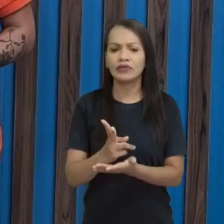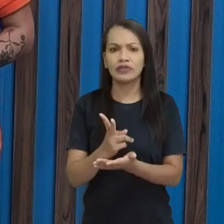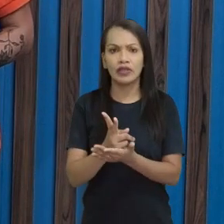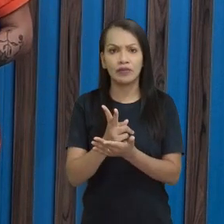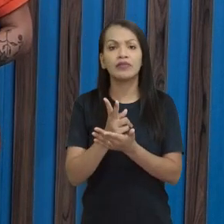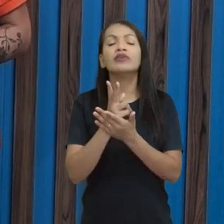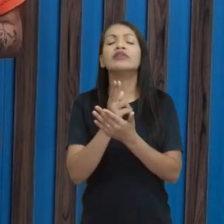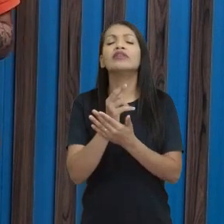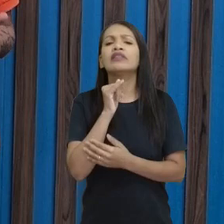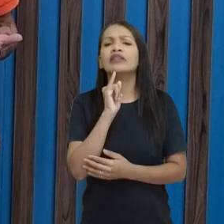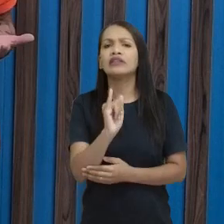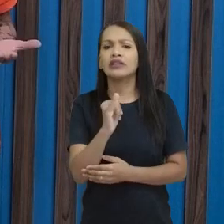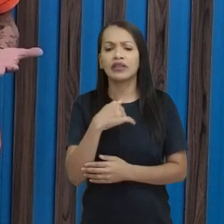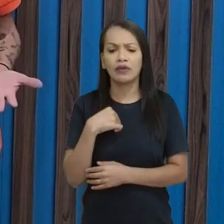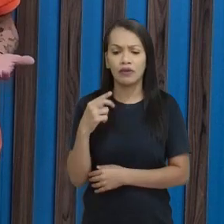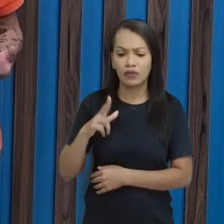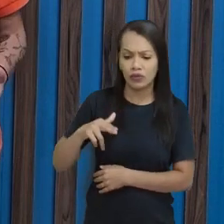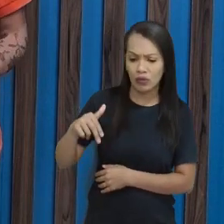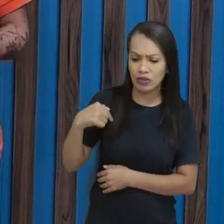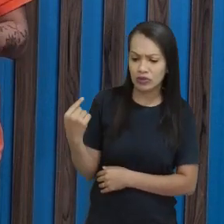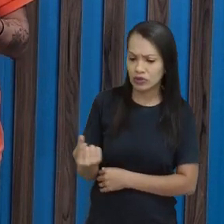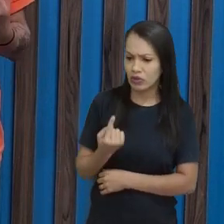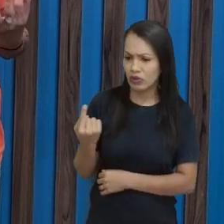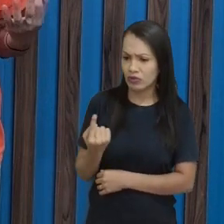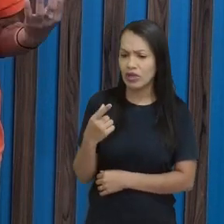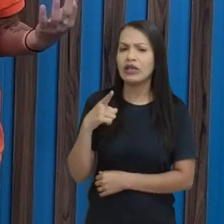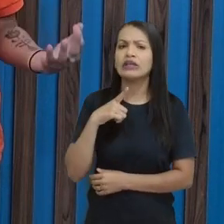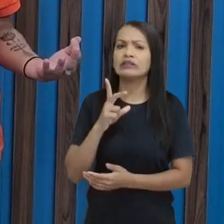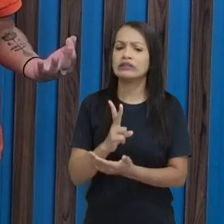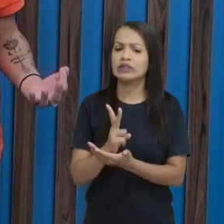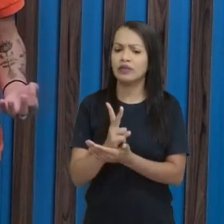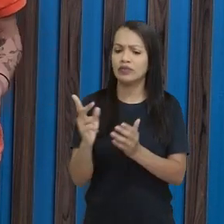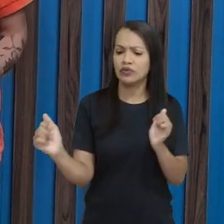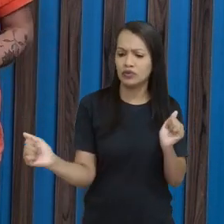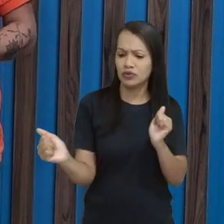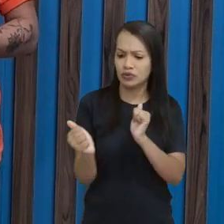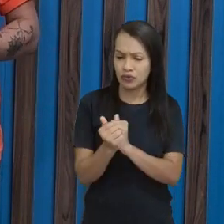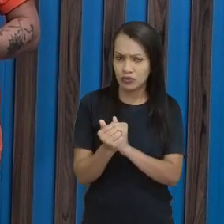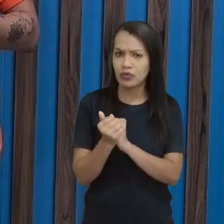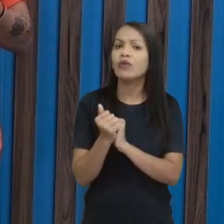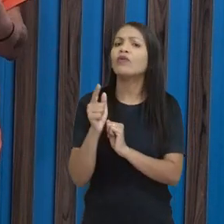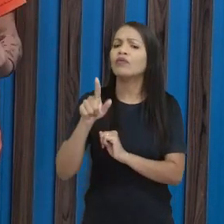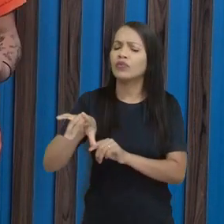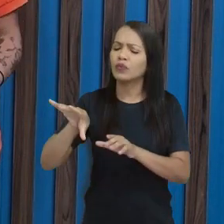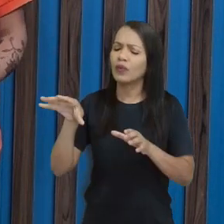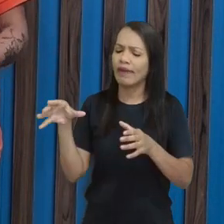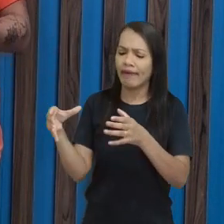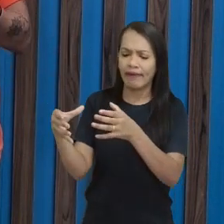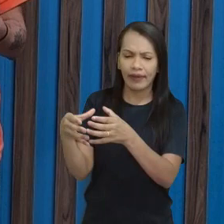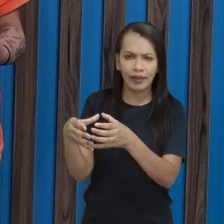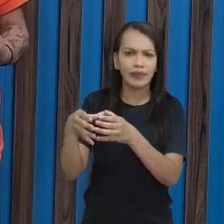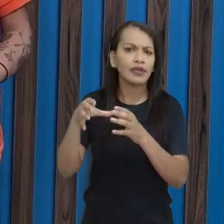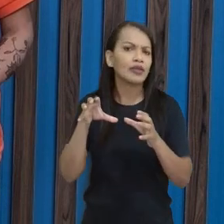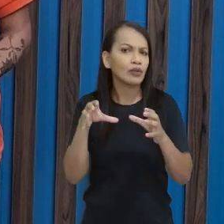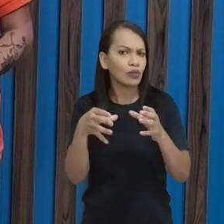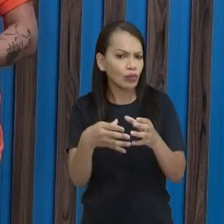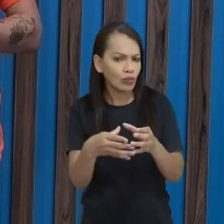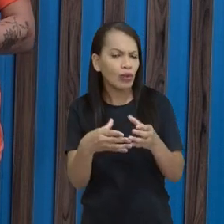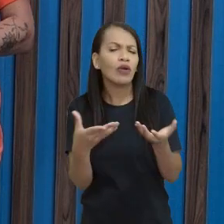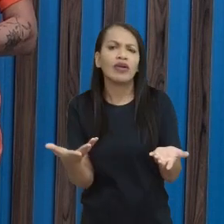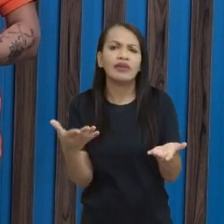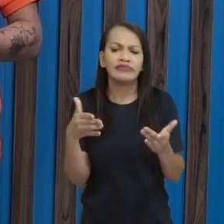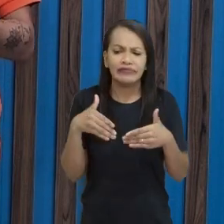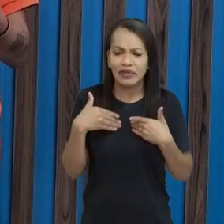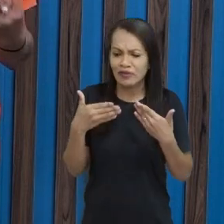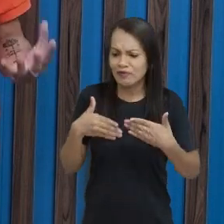costumo dizer, que eu não ando sozinha, eu estou muito bem acompanhada aqui. Quando a gente está em equipe, em grupo, a gente fica